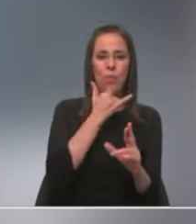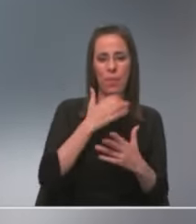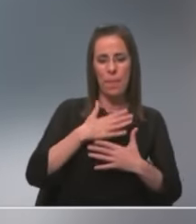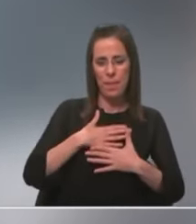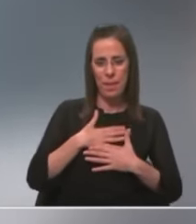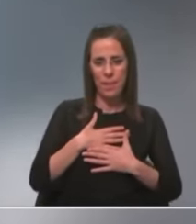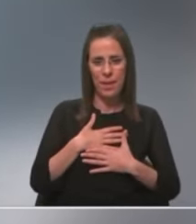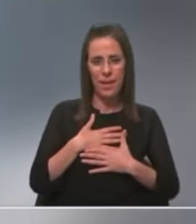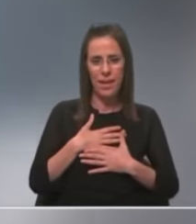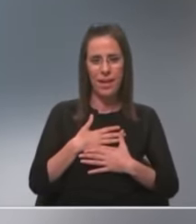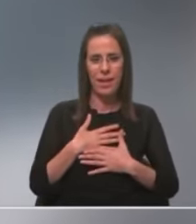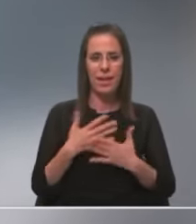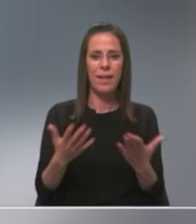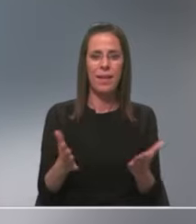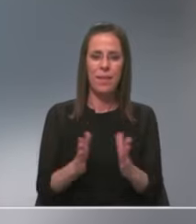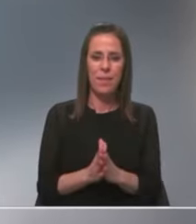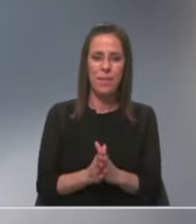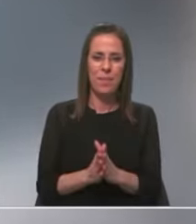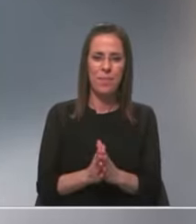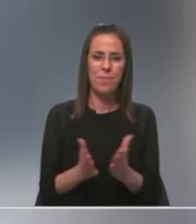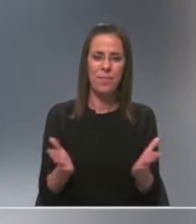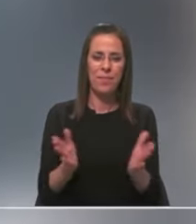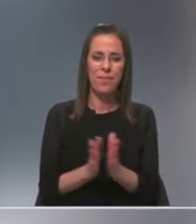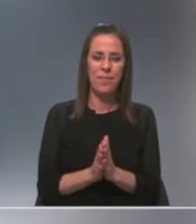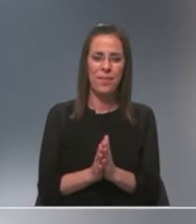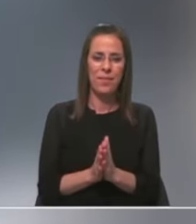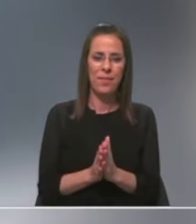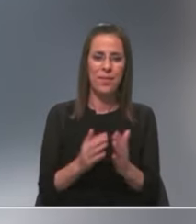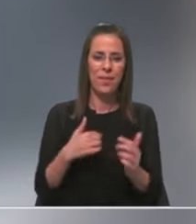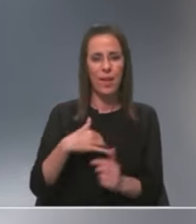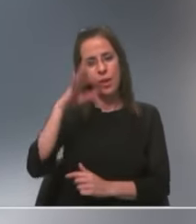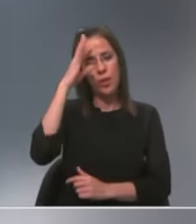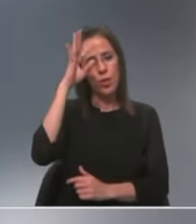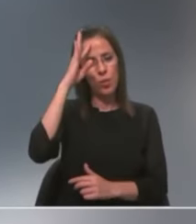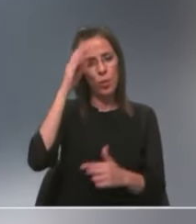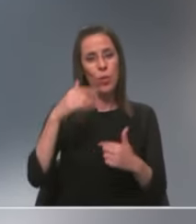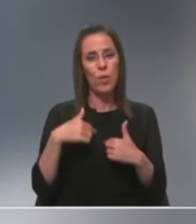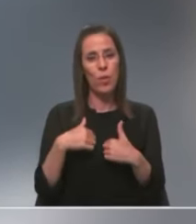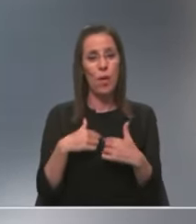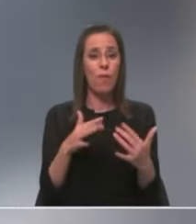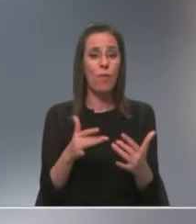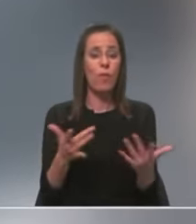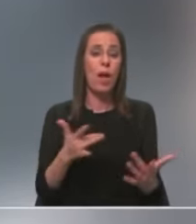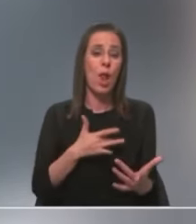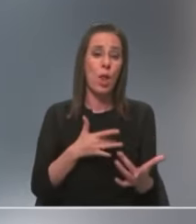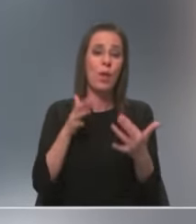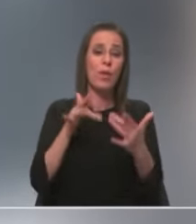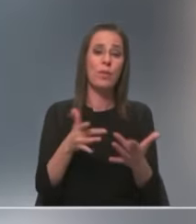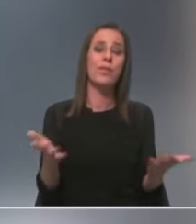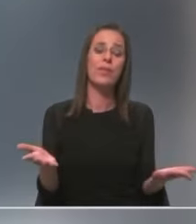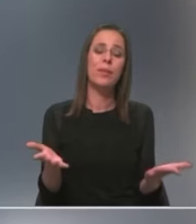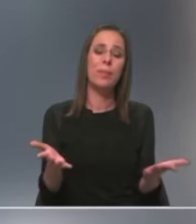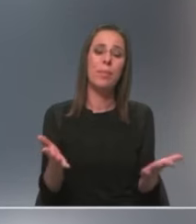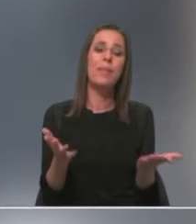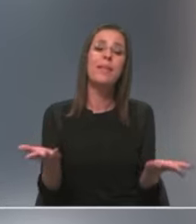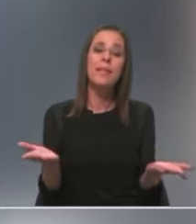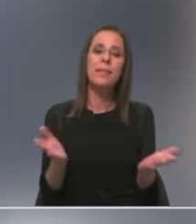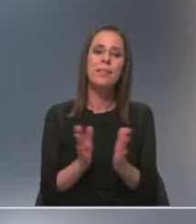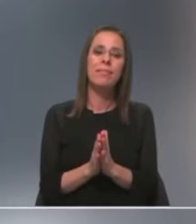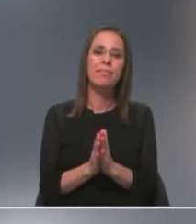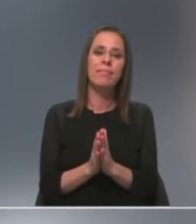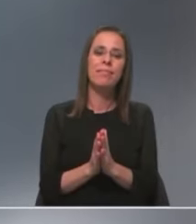mim. É, tenho os meus sonhos é o futebol, adoro o futebol,